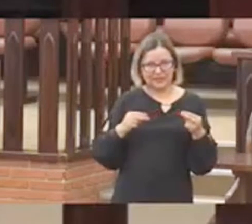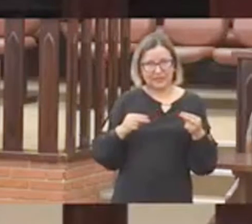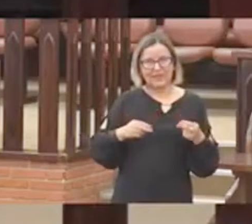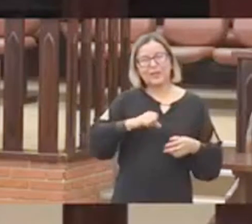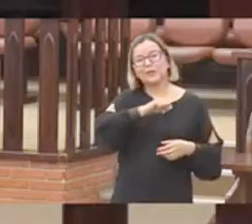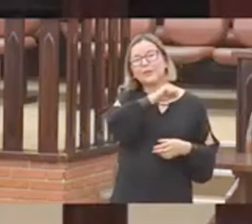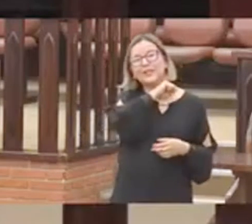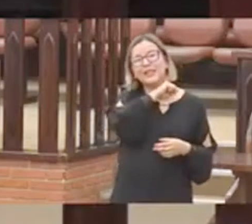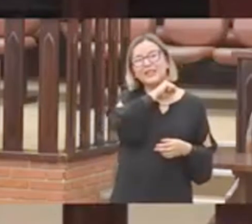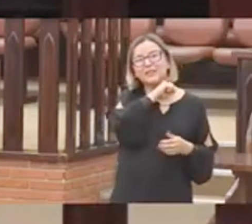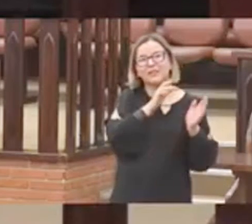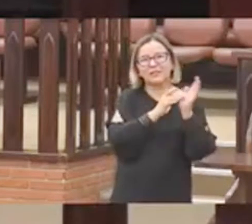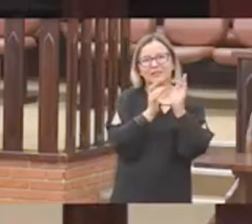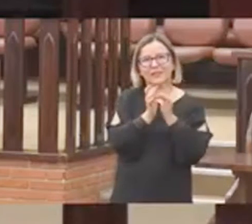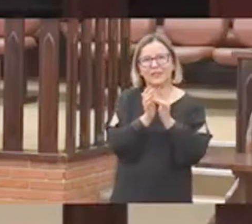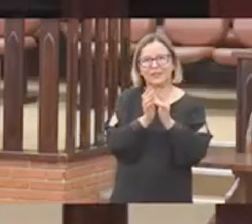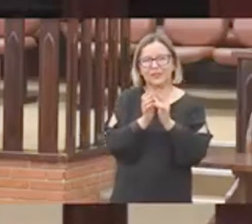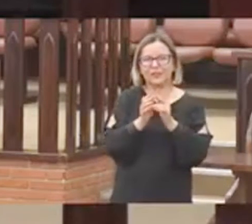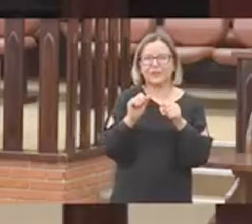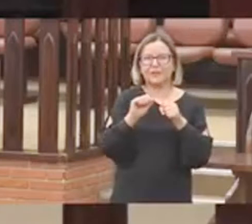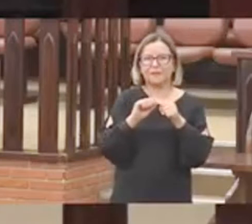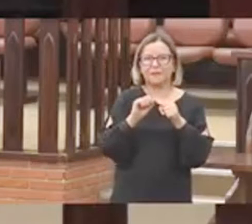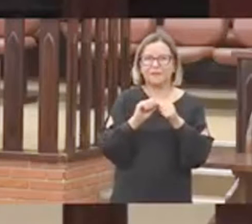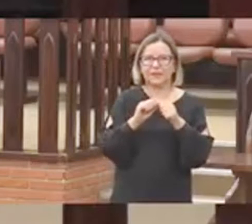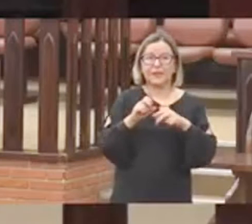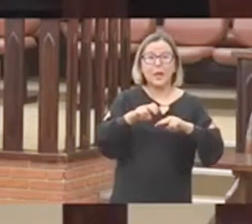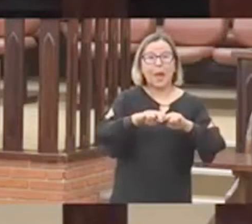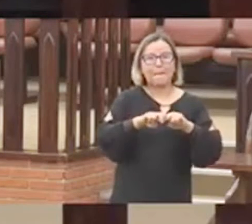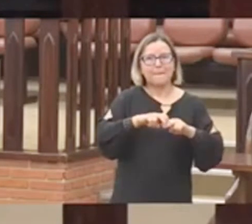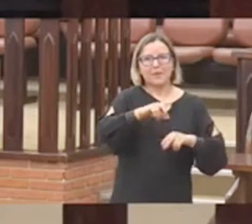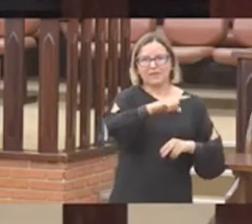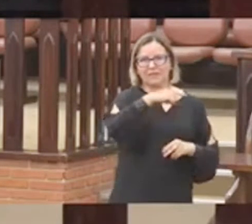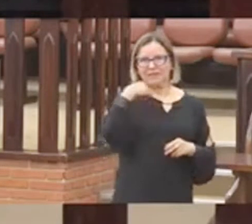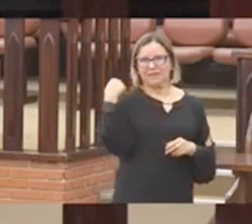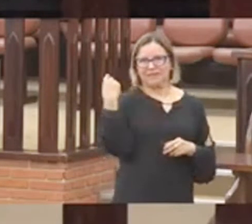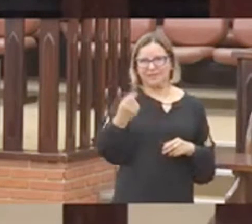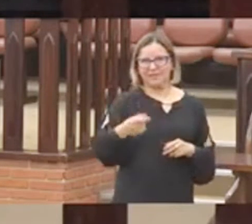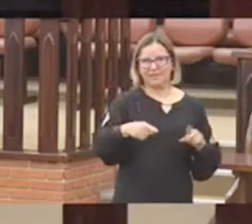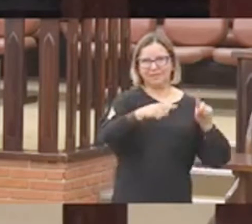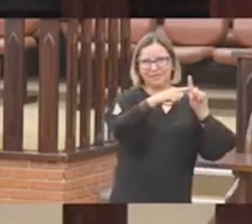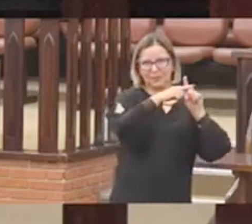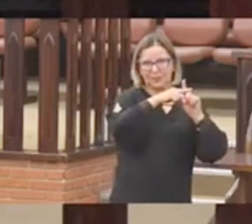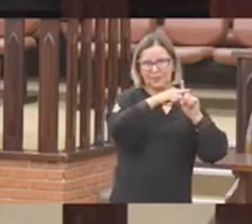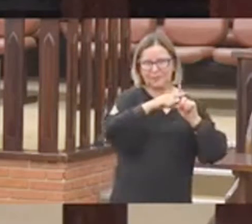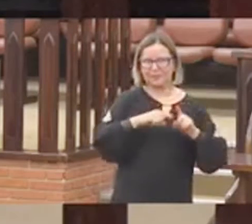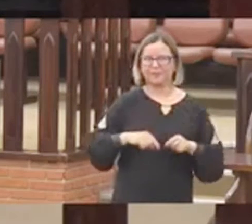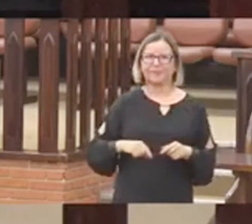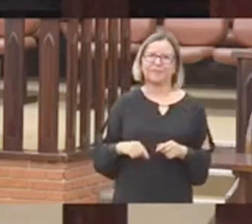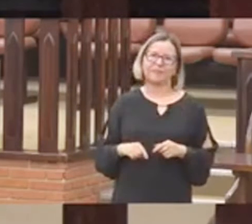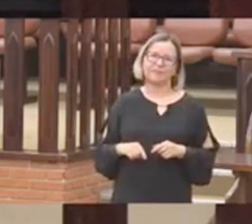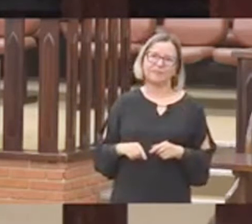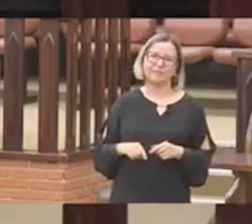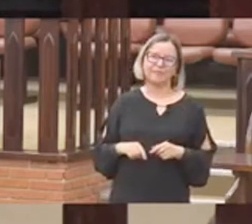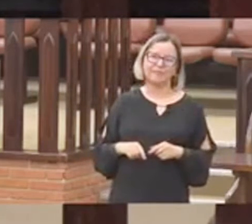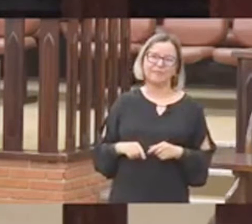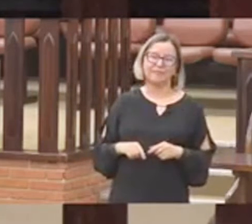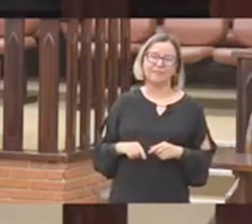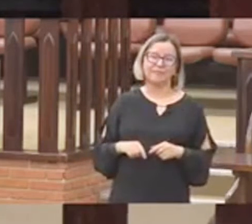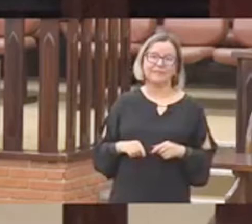Muitas vezes nós pensávamos que seria a ausência do mal, ou a ausência